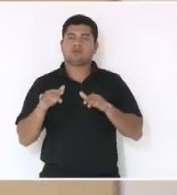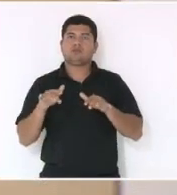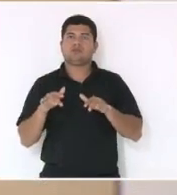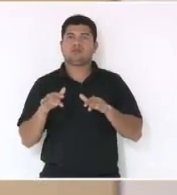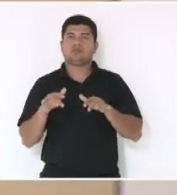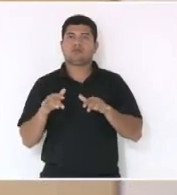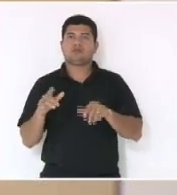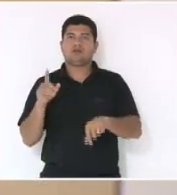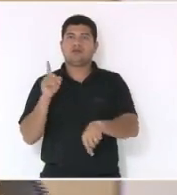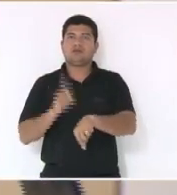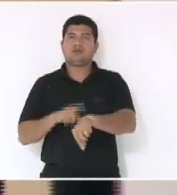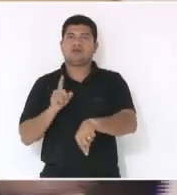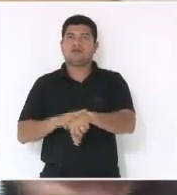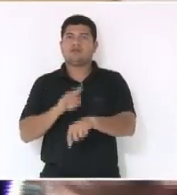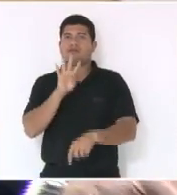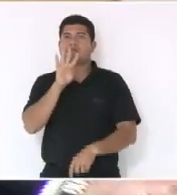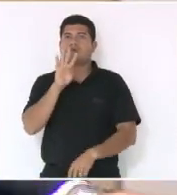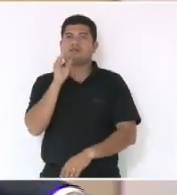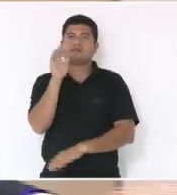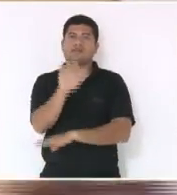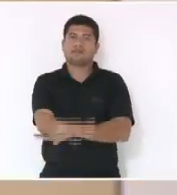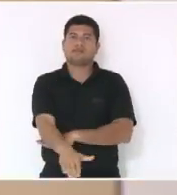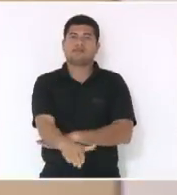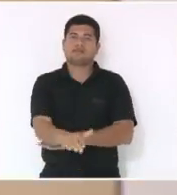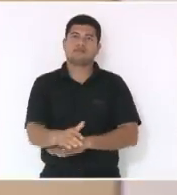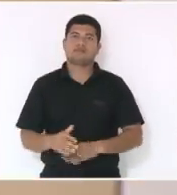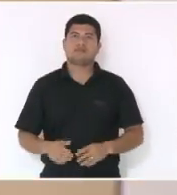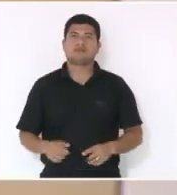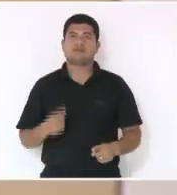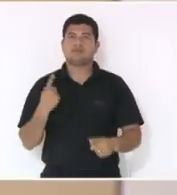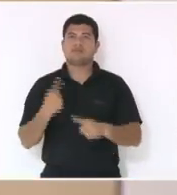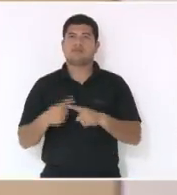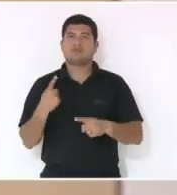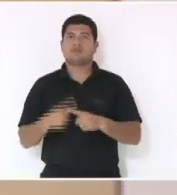às 16 horas, porque